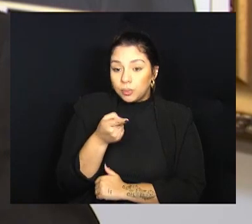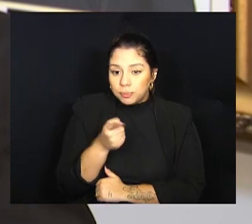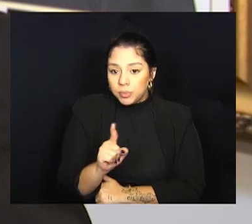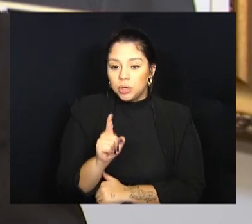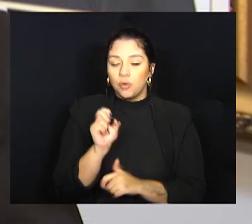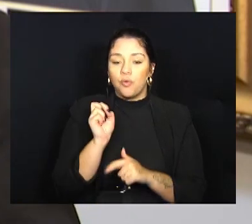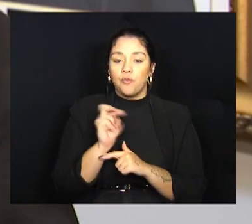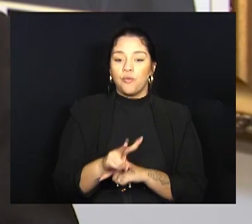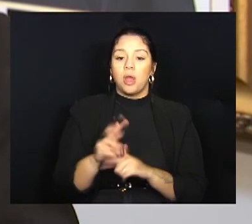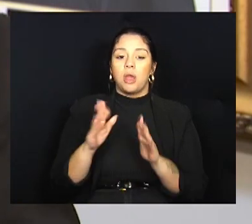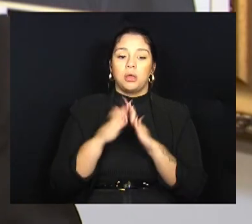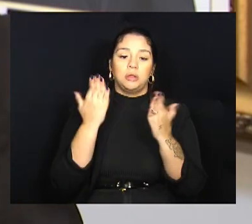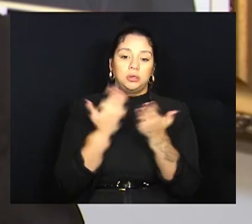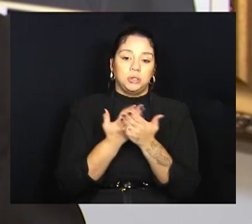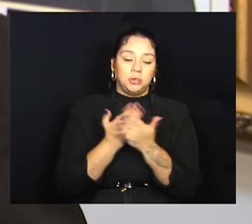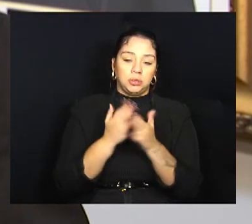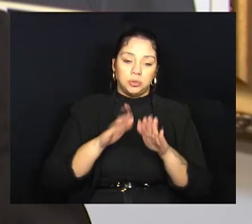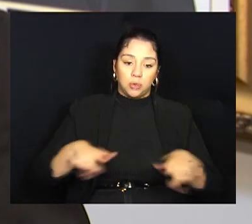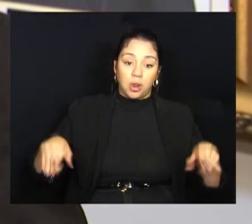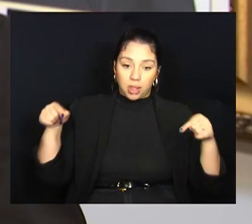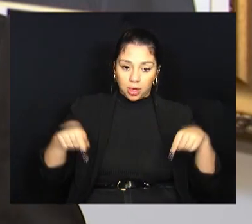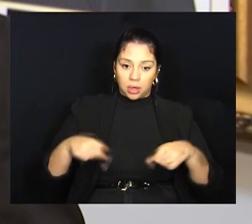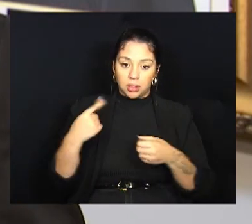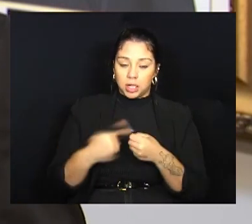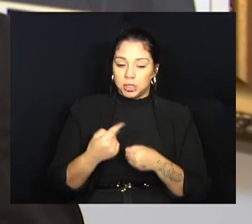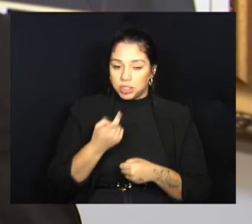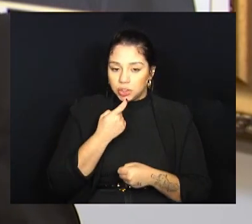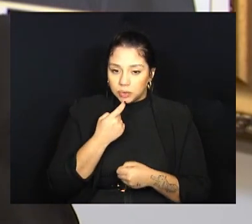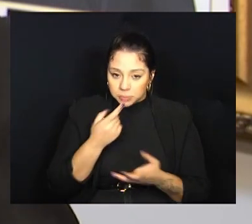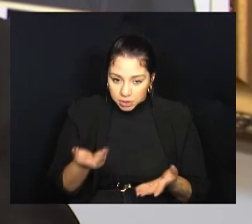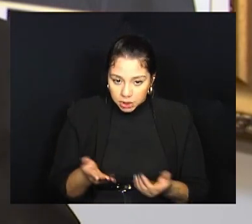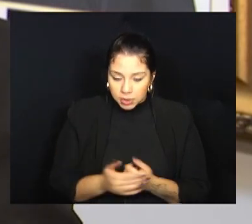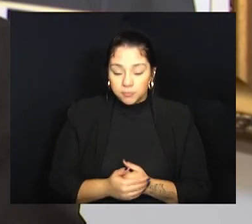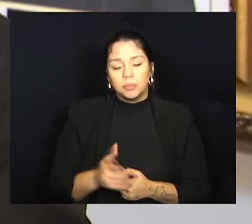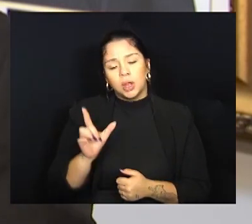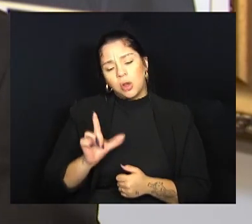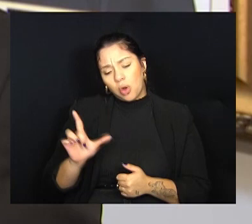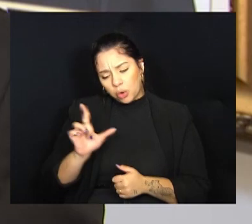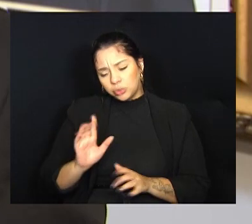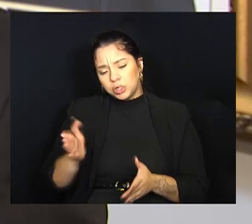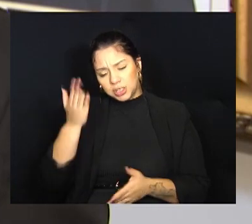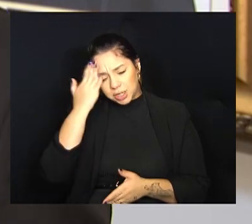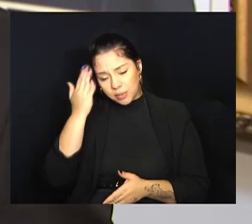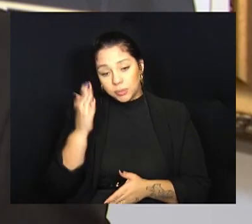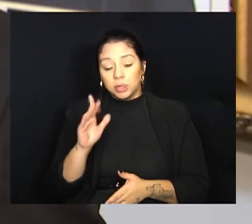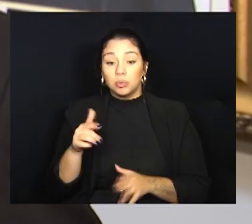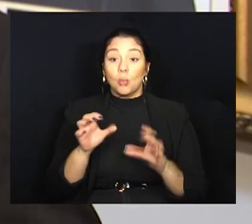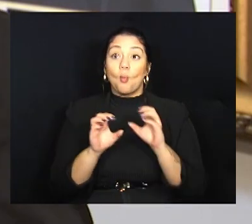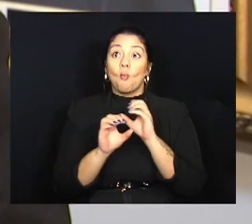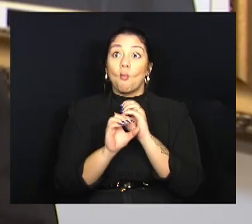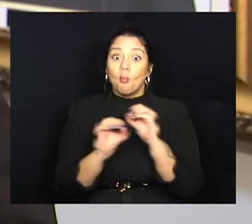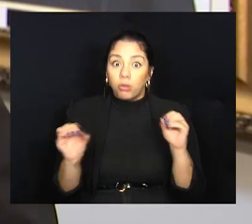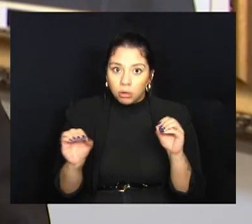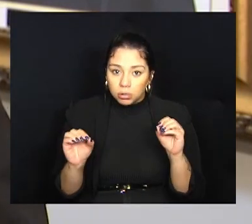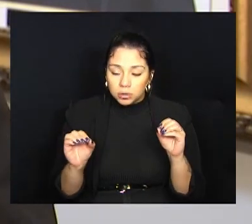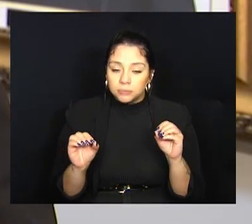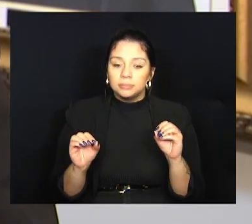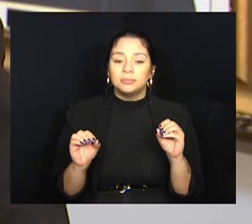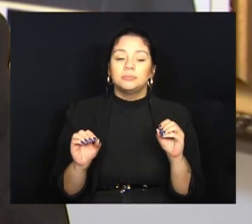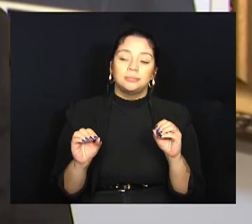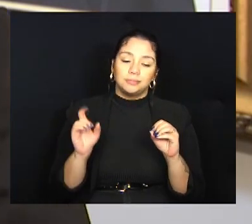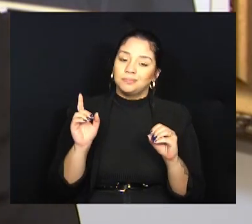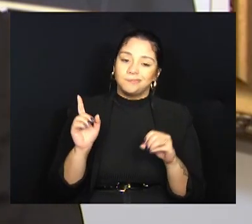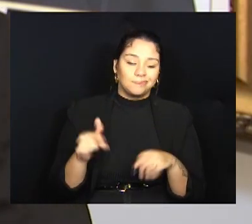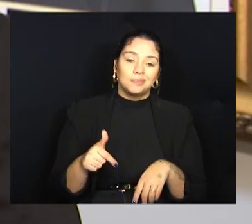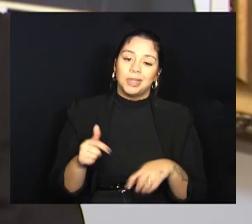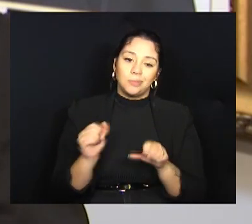nas creches na nossa cidade. Lógico que a gente sabe que zerar o número da creche é quase impossível, porque é muito